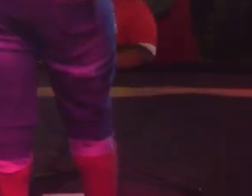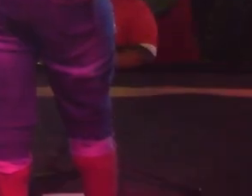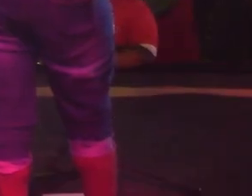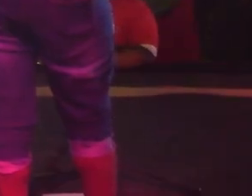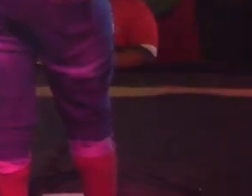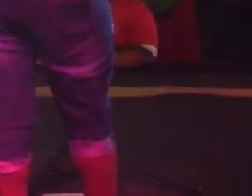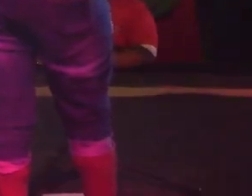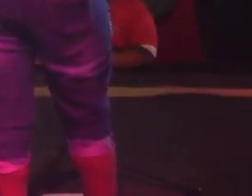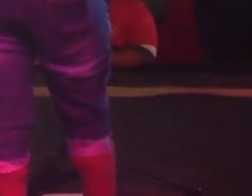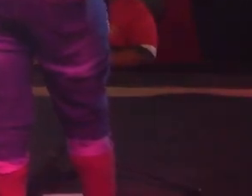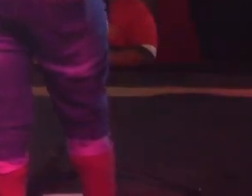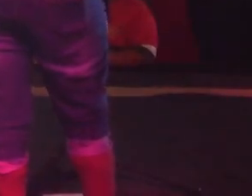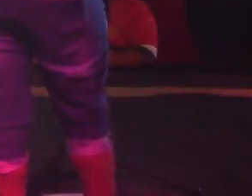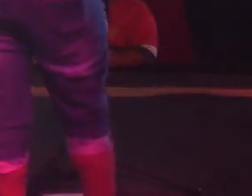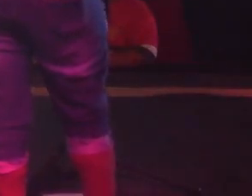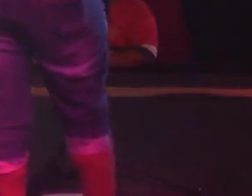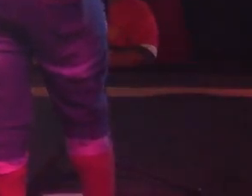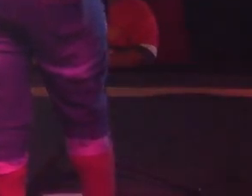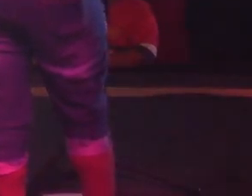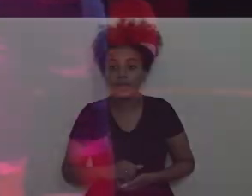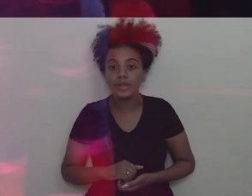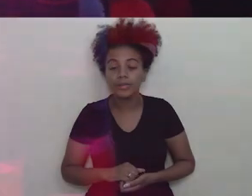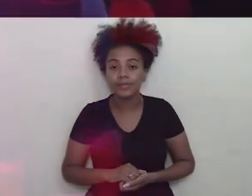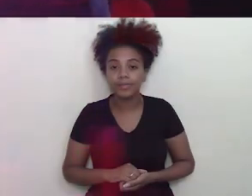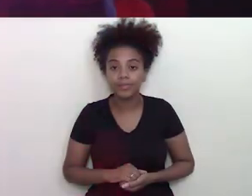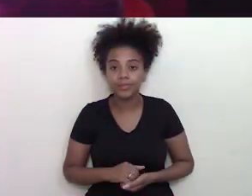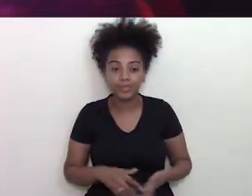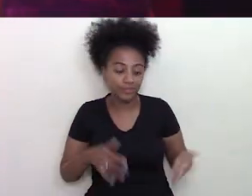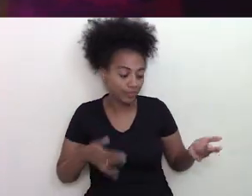só, um gravinho, só um pouquinho.